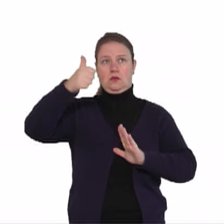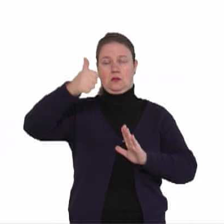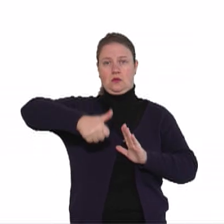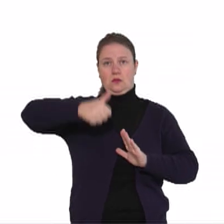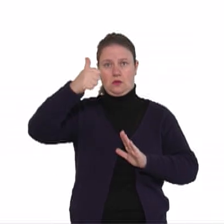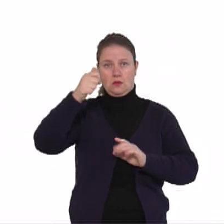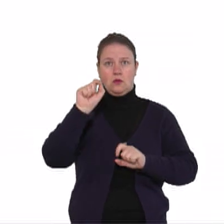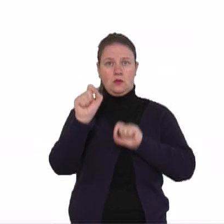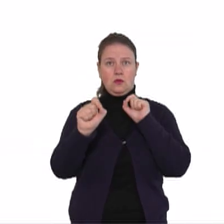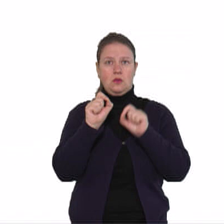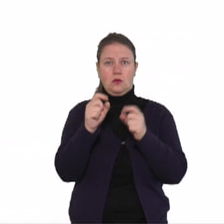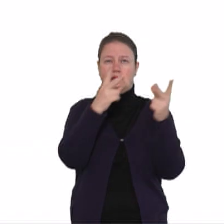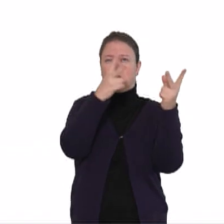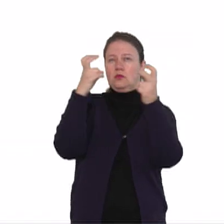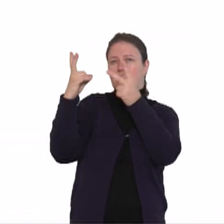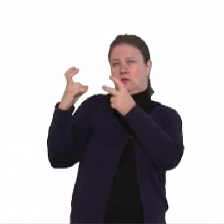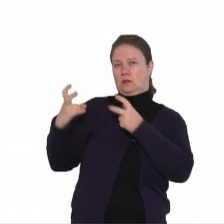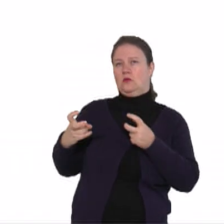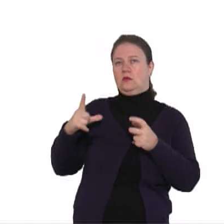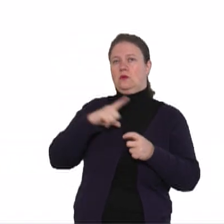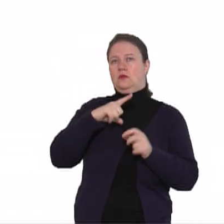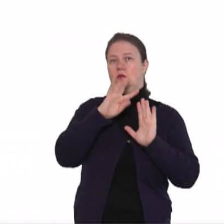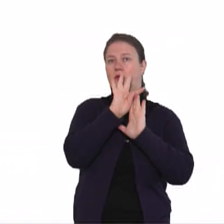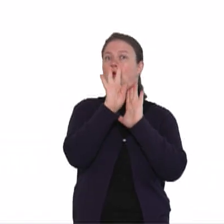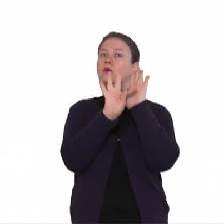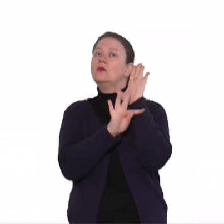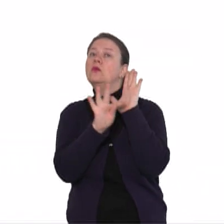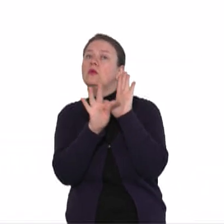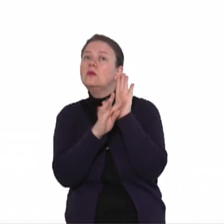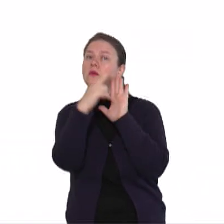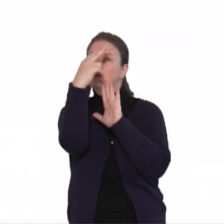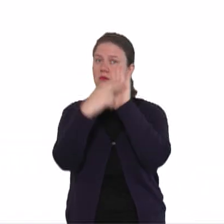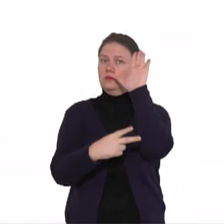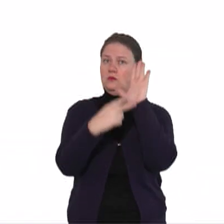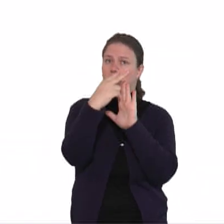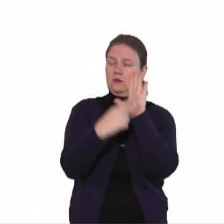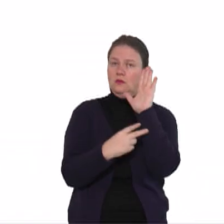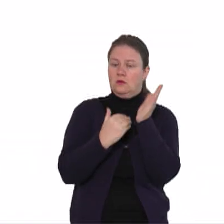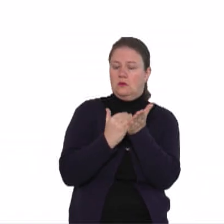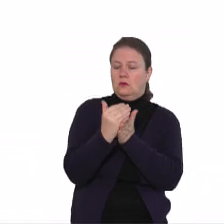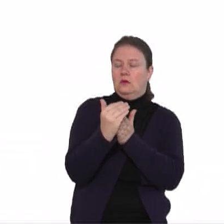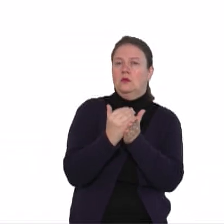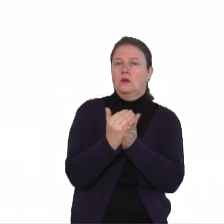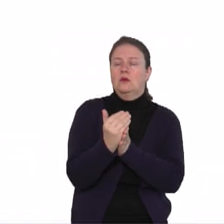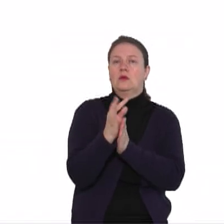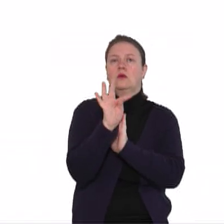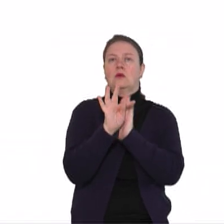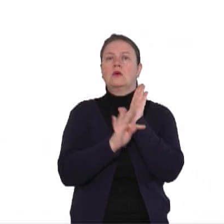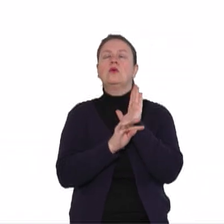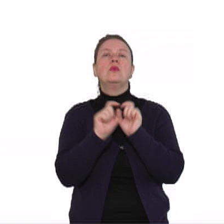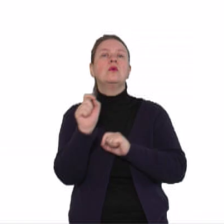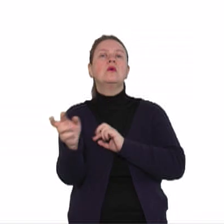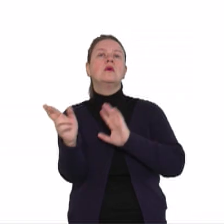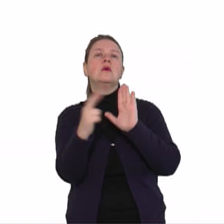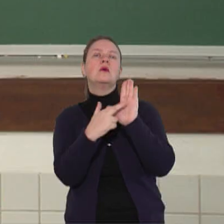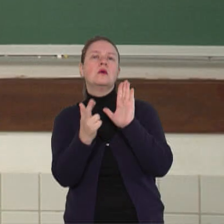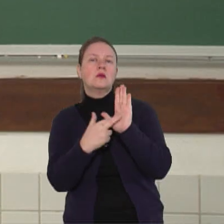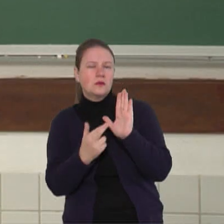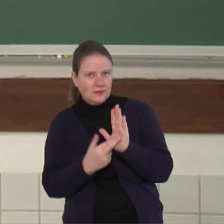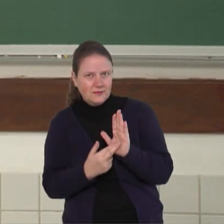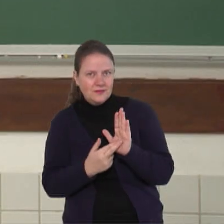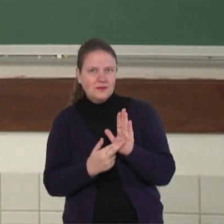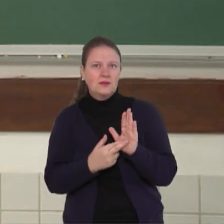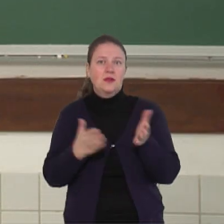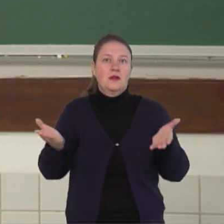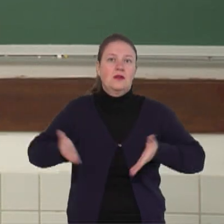vai fazer, vocês podem perceber que tem um texto para você fazer a leitura e a partir desse texto da leitura a gente vai responder na sequência a